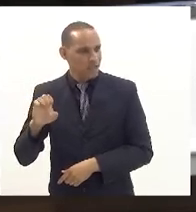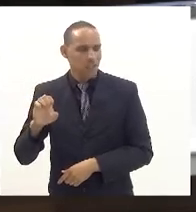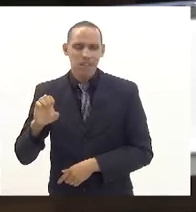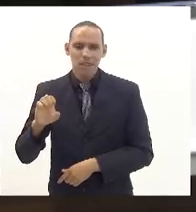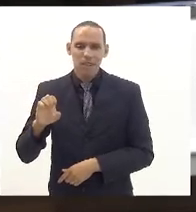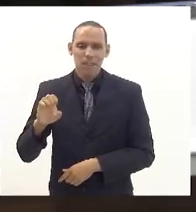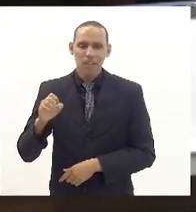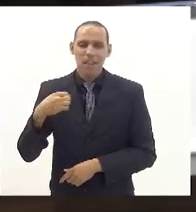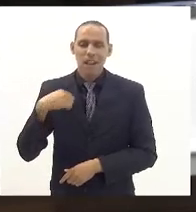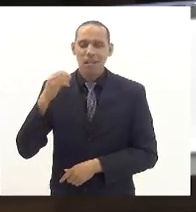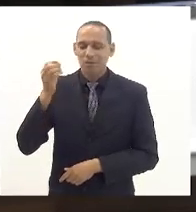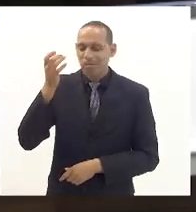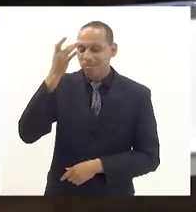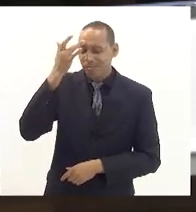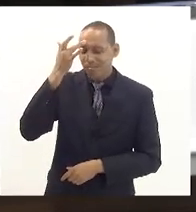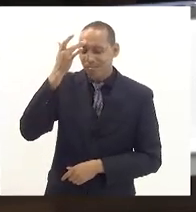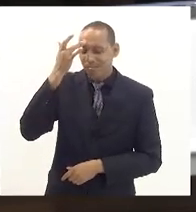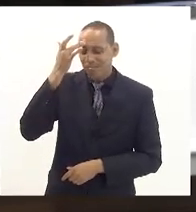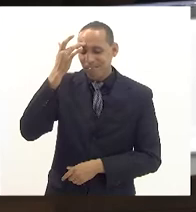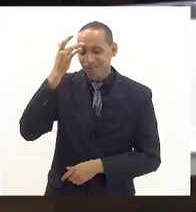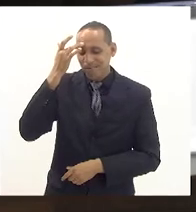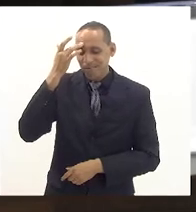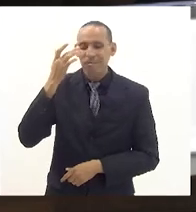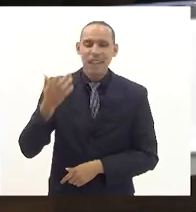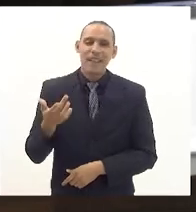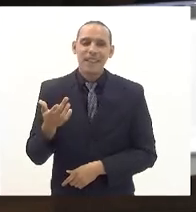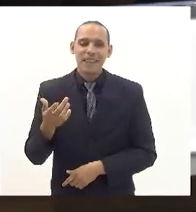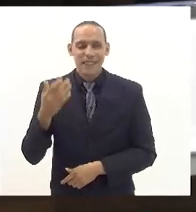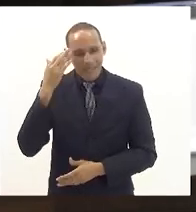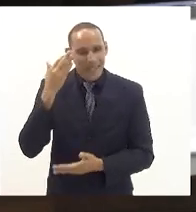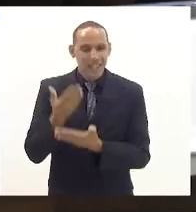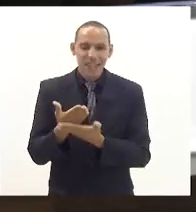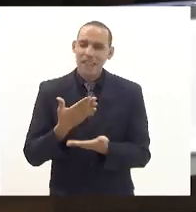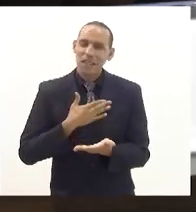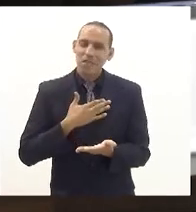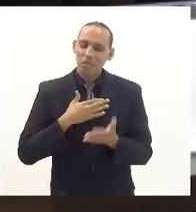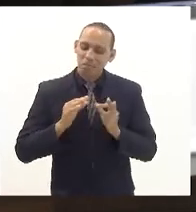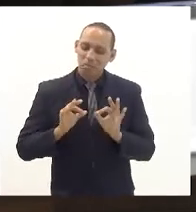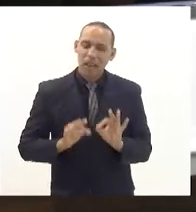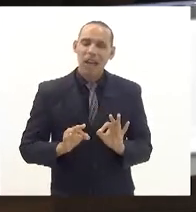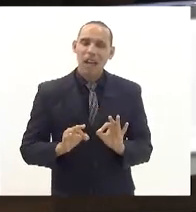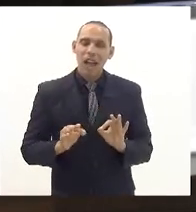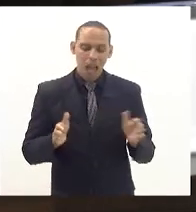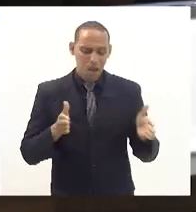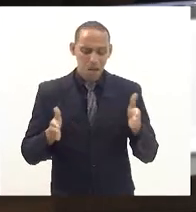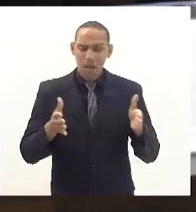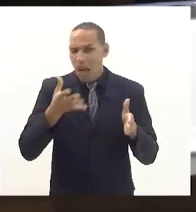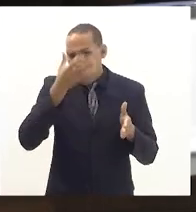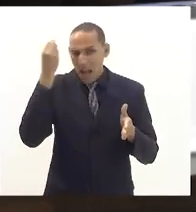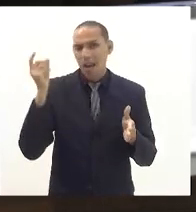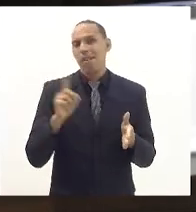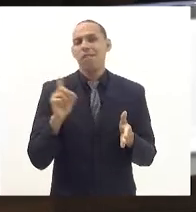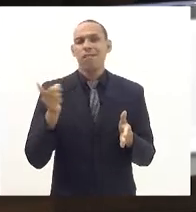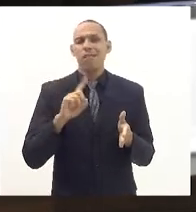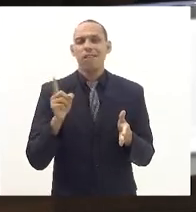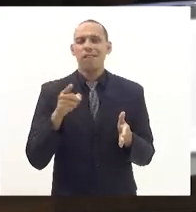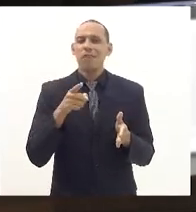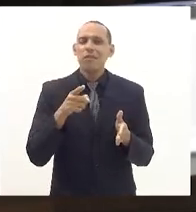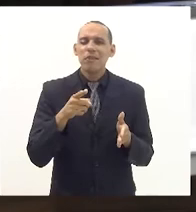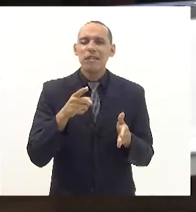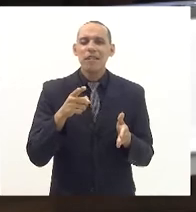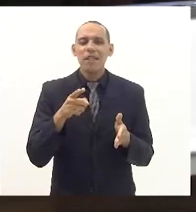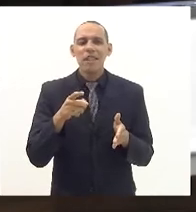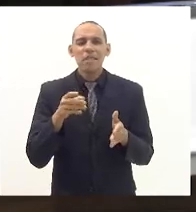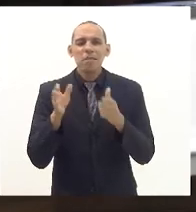e eu guardo comigo sou momentos que você não consegue esquecer você tem